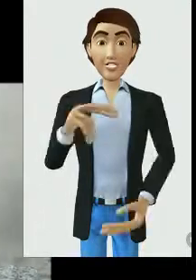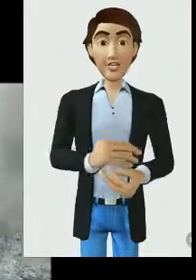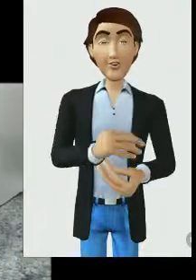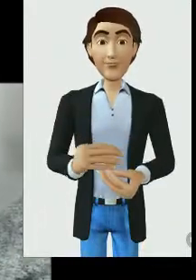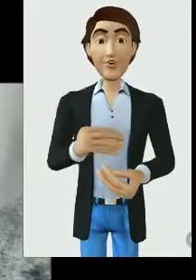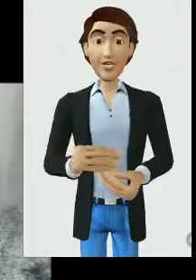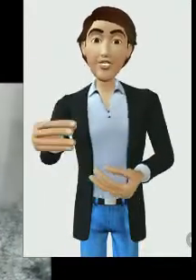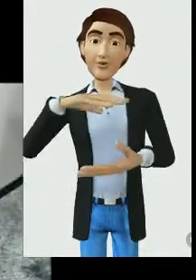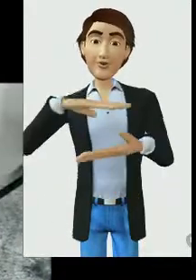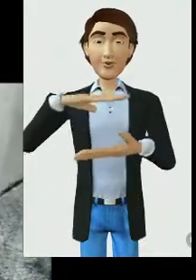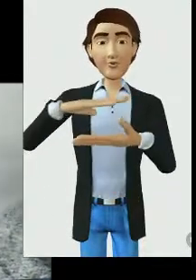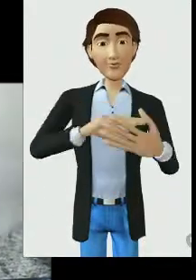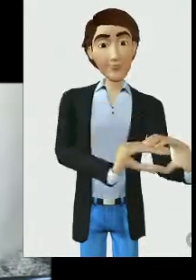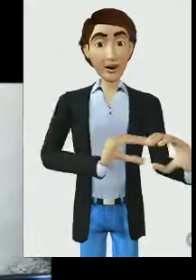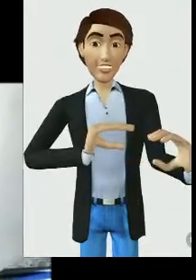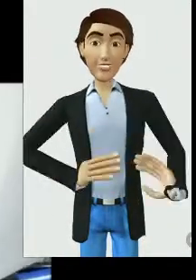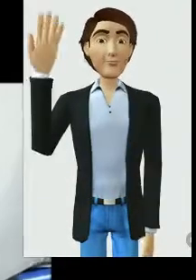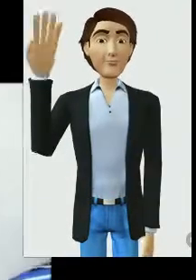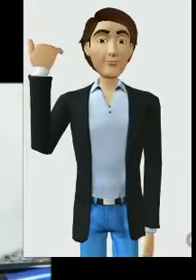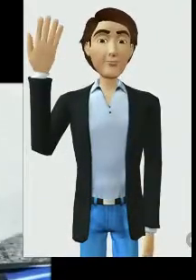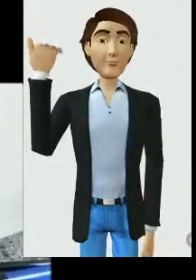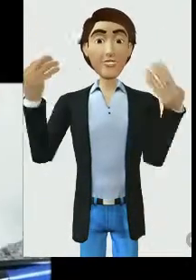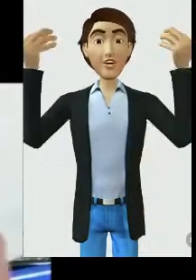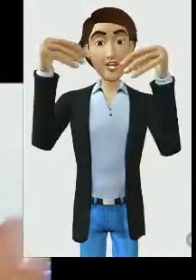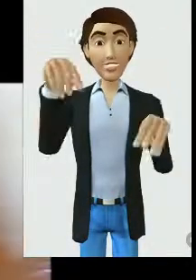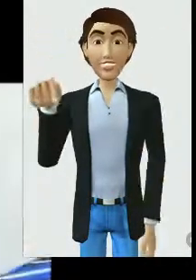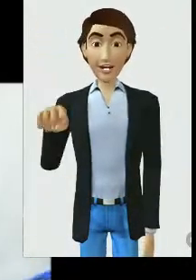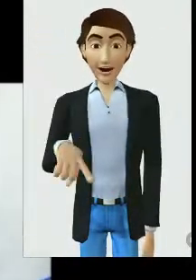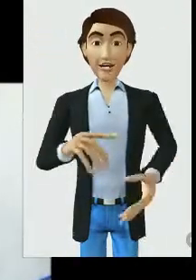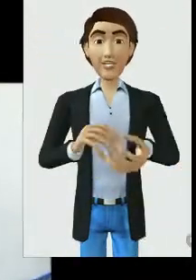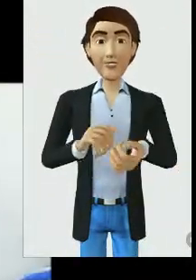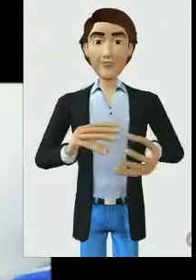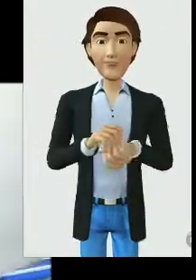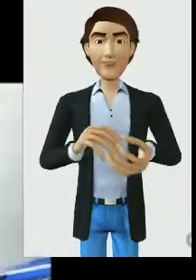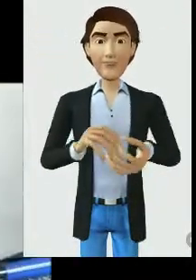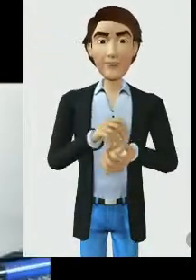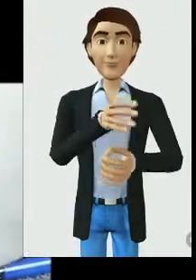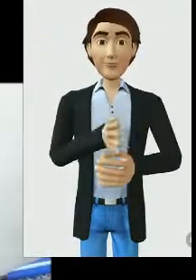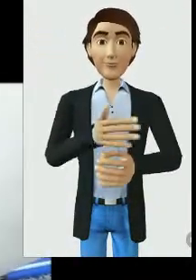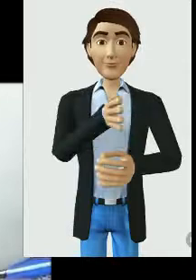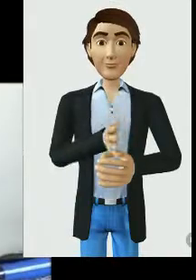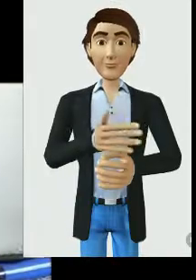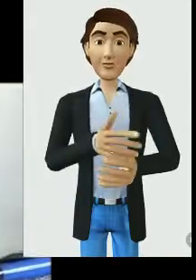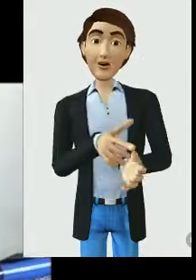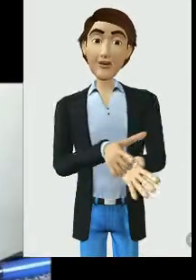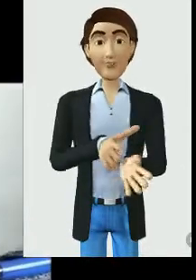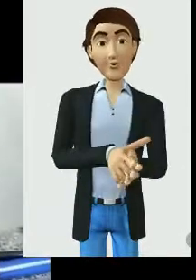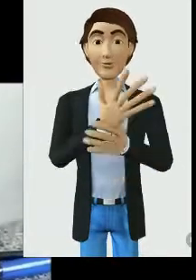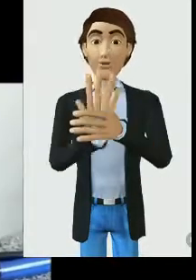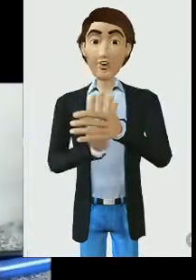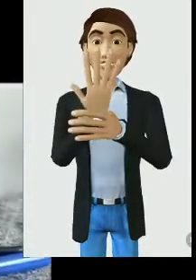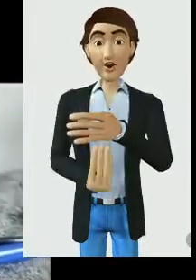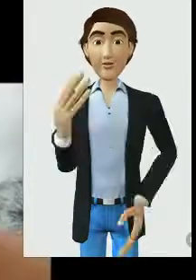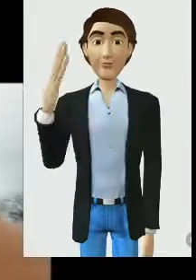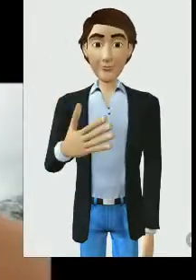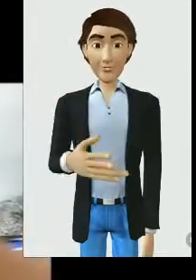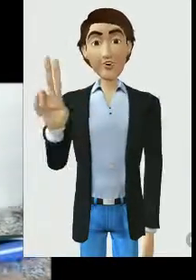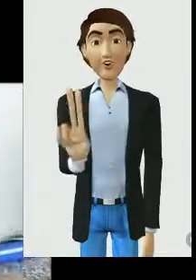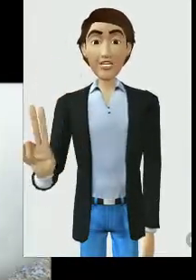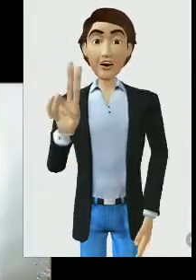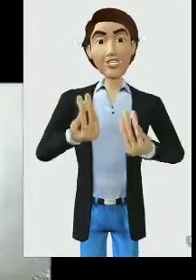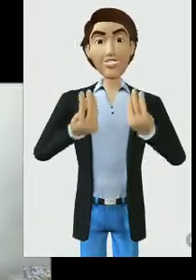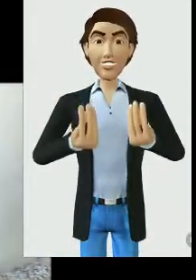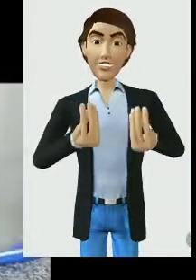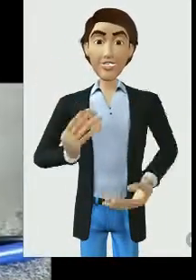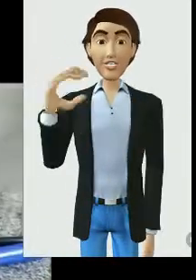pequenas partes. Colocou-se essa massa de batata em um papel de filtro utilizado como cartucho para o extrator